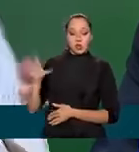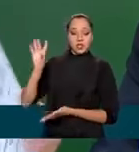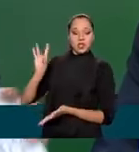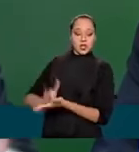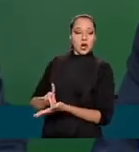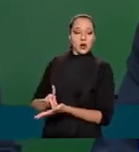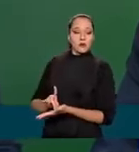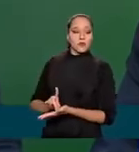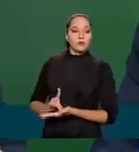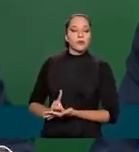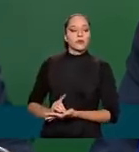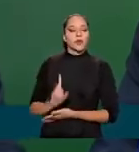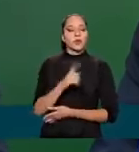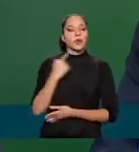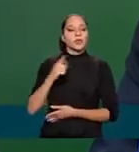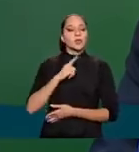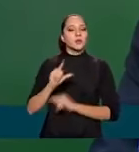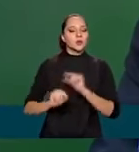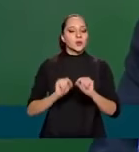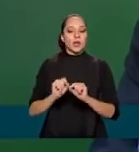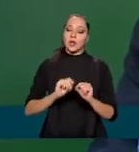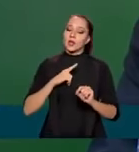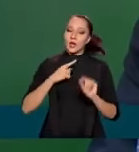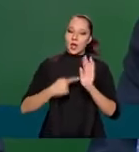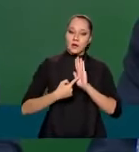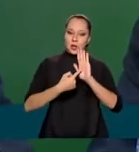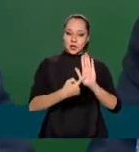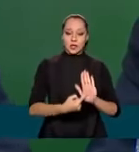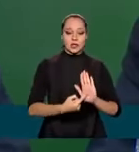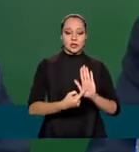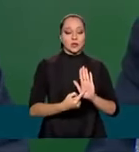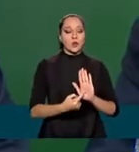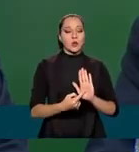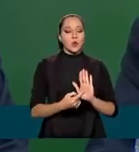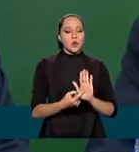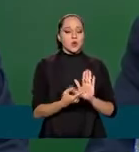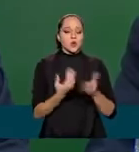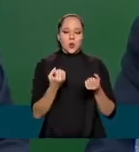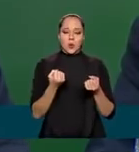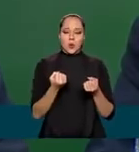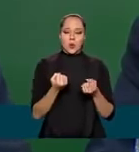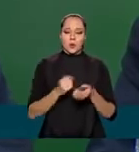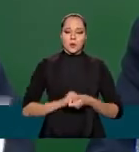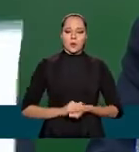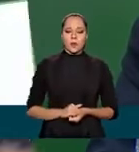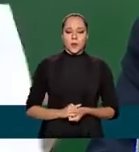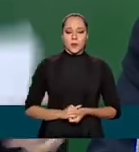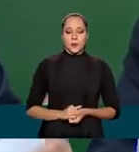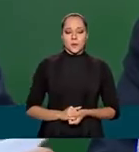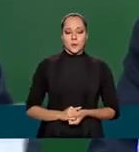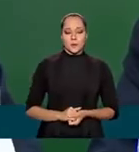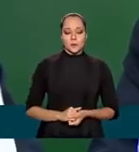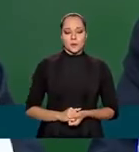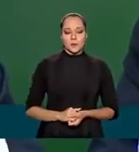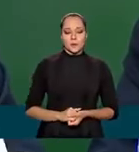originais nós temos a apresentação do peso do